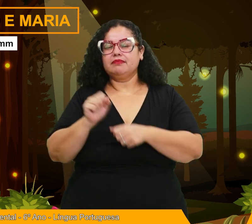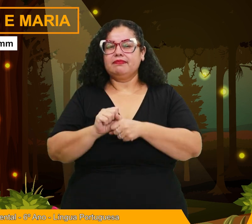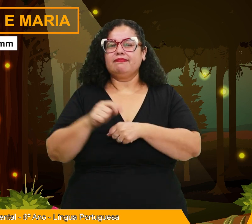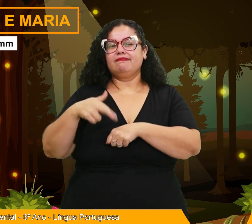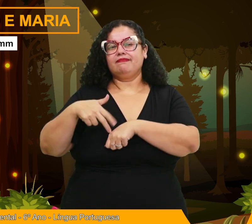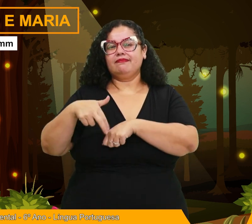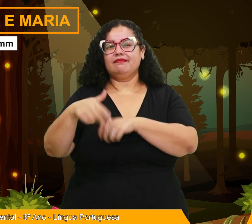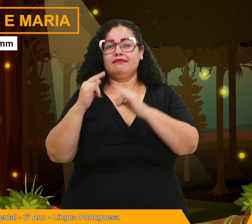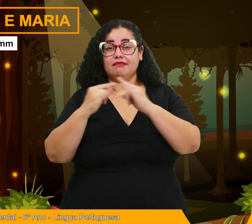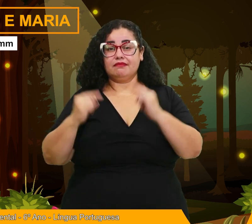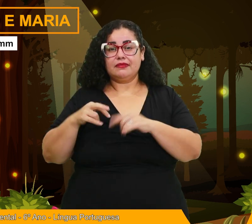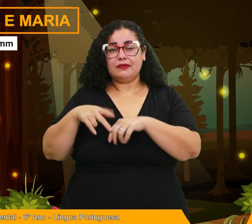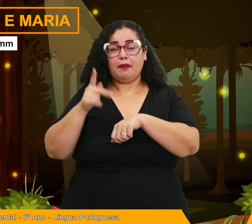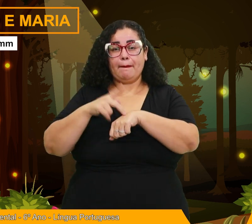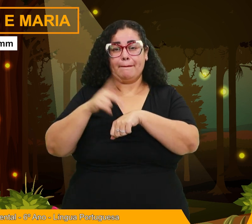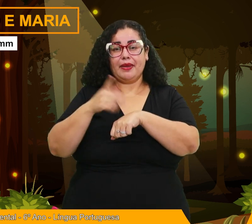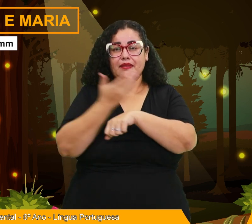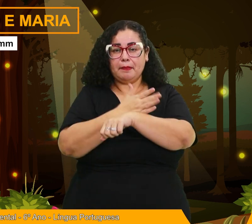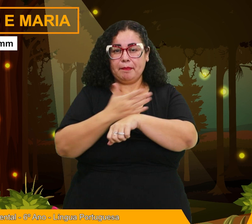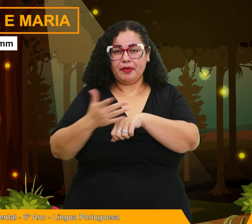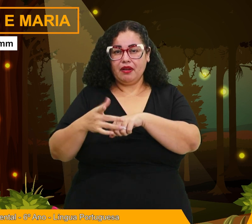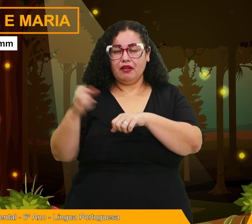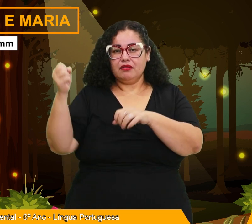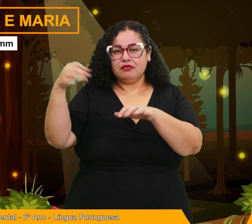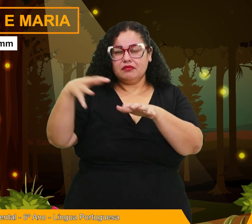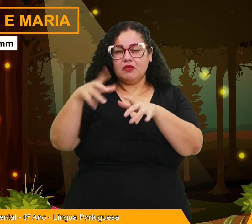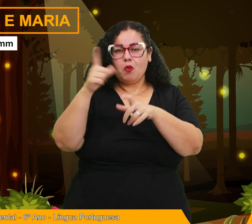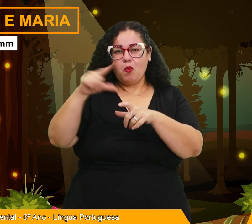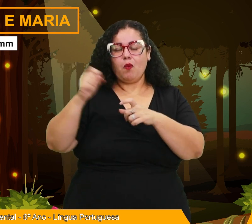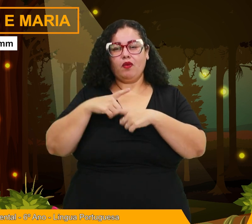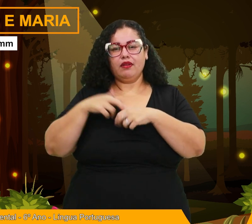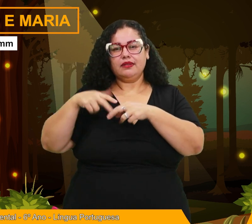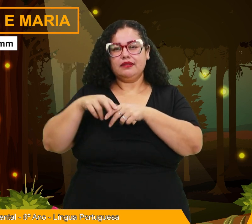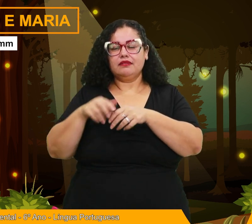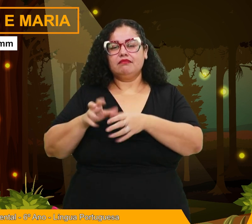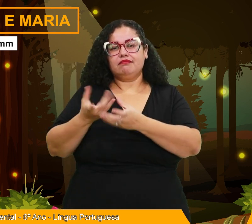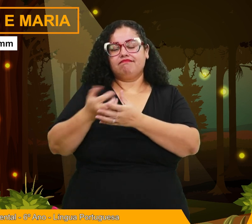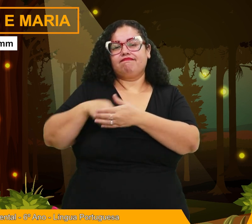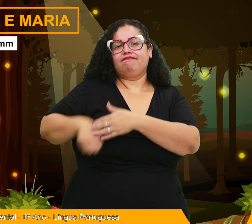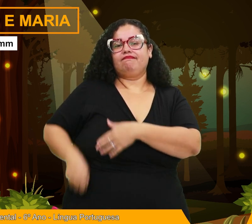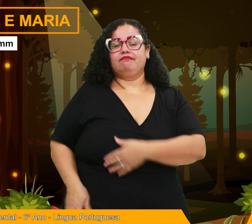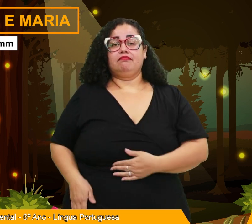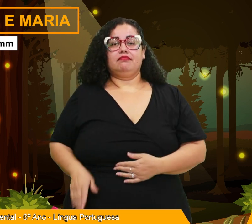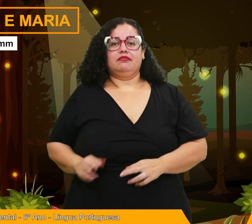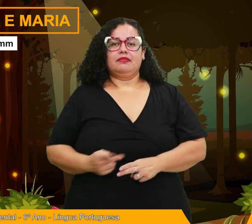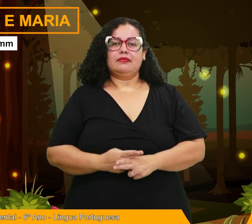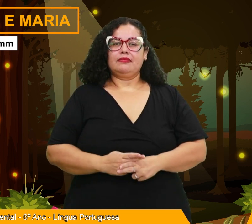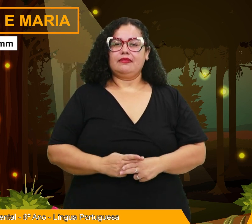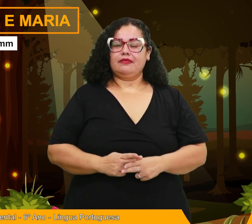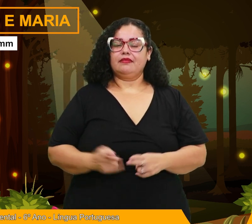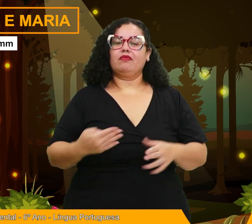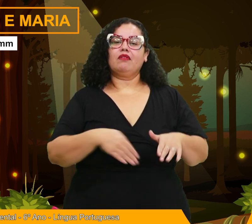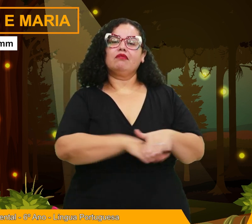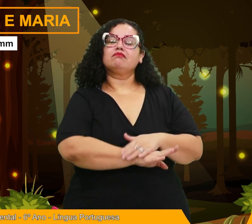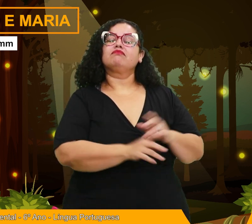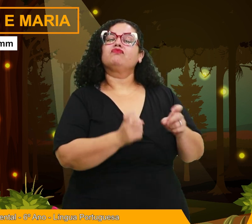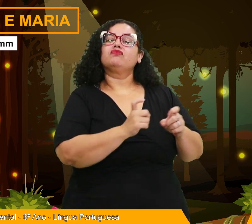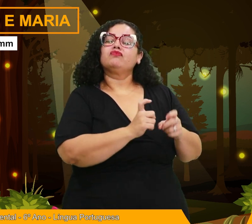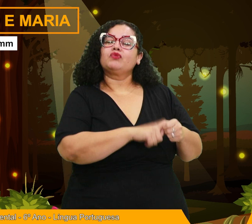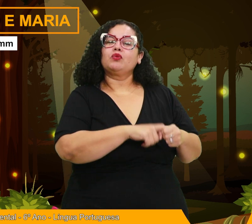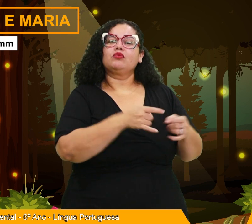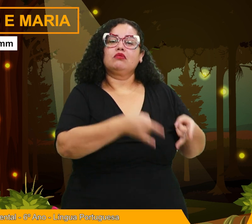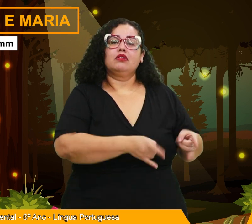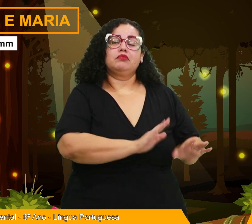punhado de pedrinhas brancas que brilhavam ao claro da lua e as escondeu no bolso. Depois voltou para a cama. No